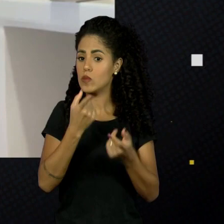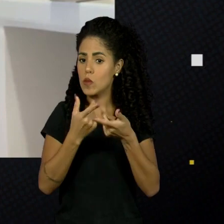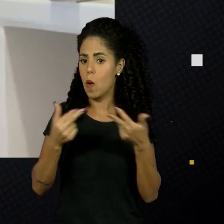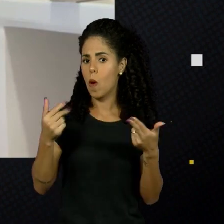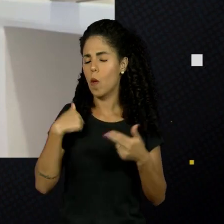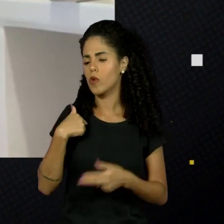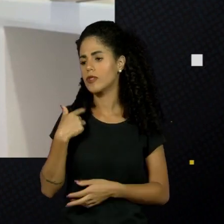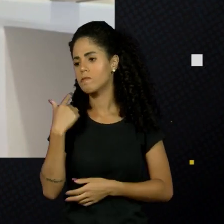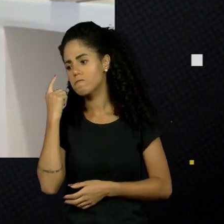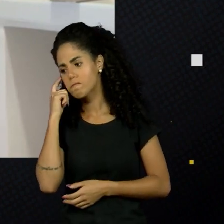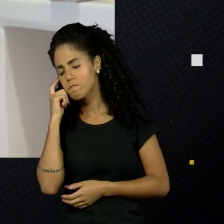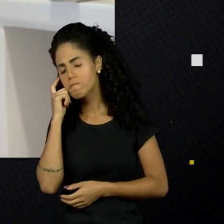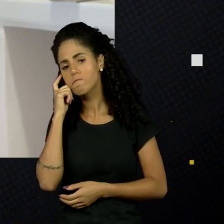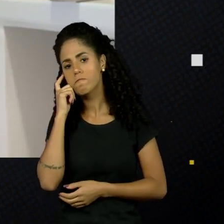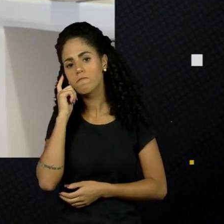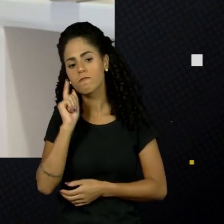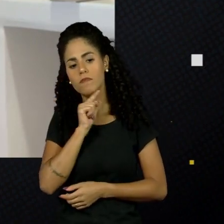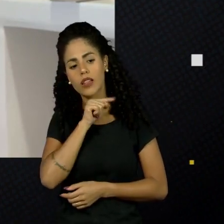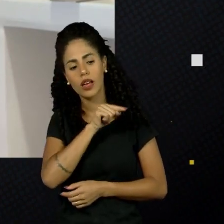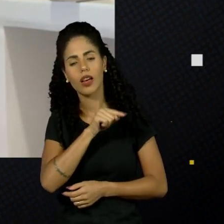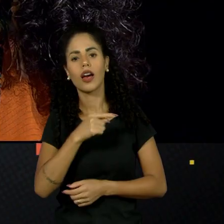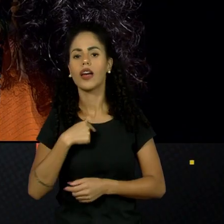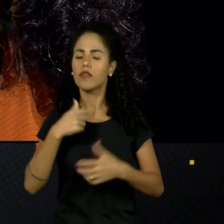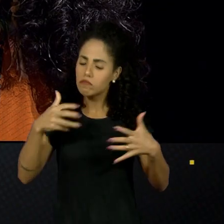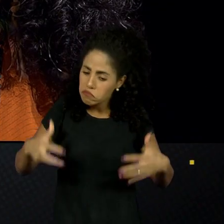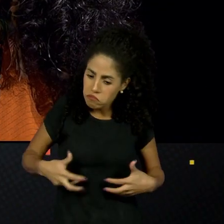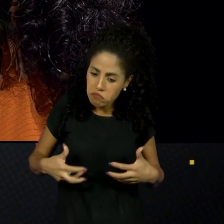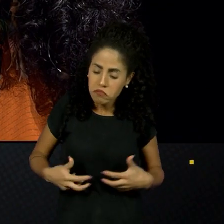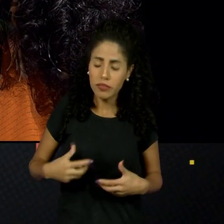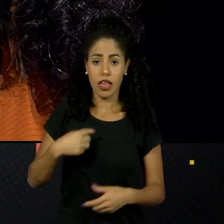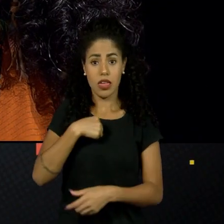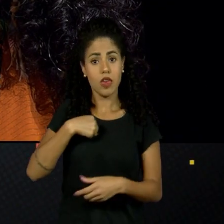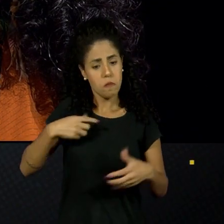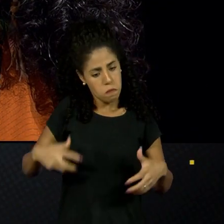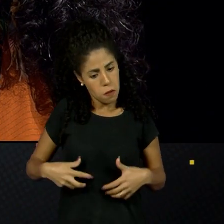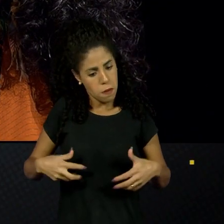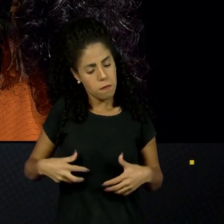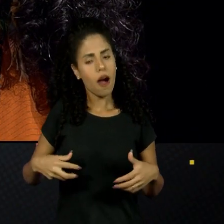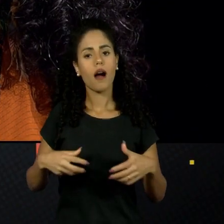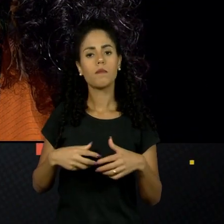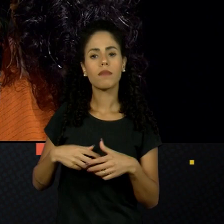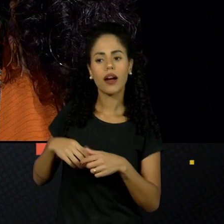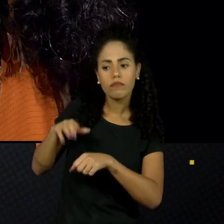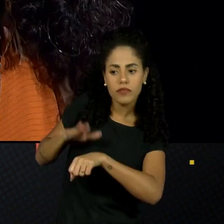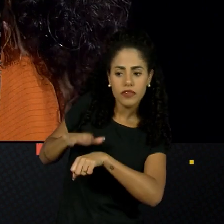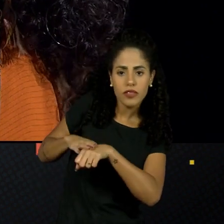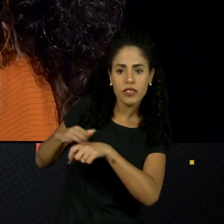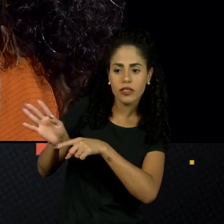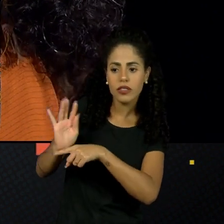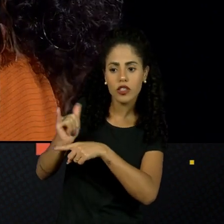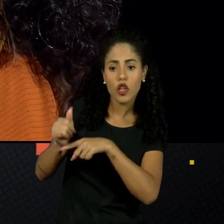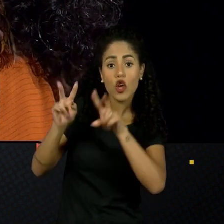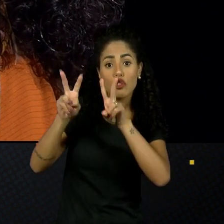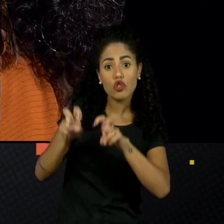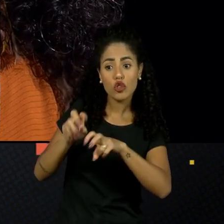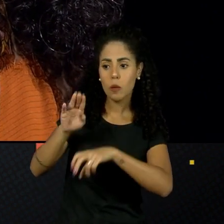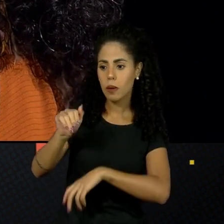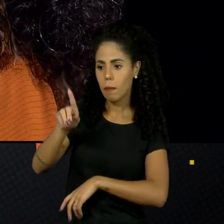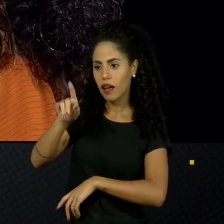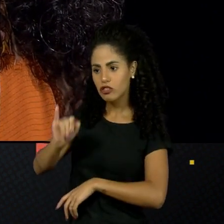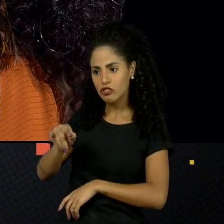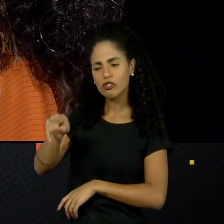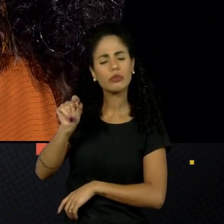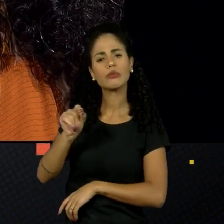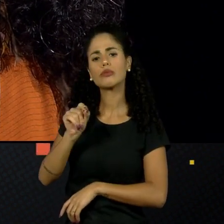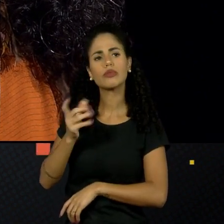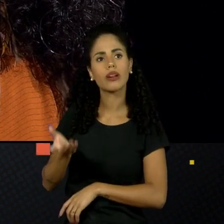e que me motivou a rodar um filme sobre Badi Assad